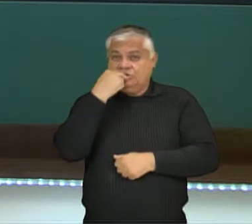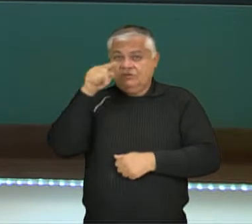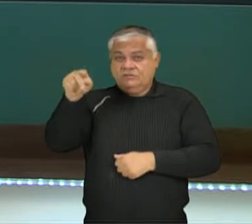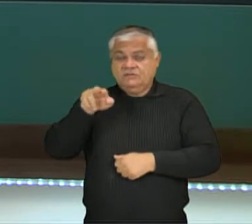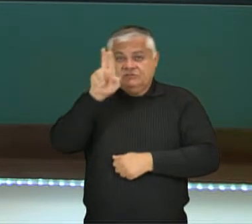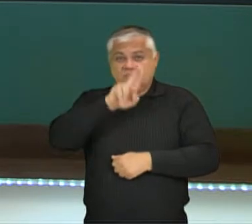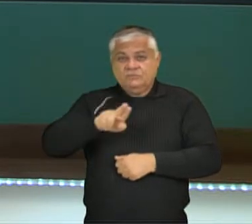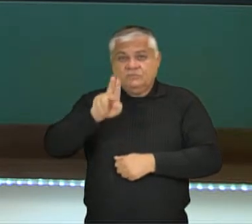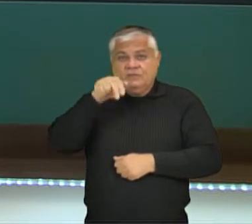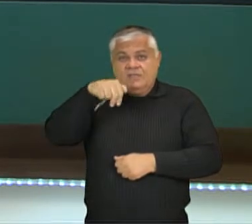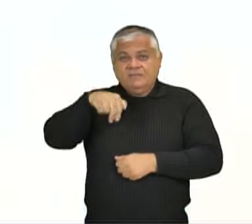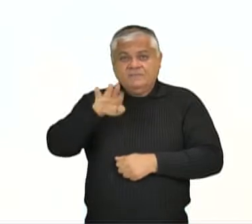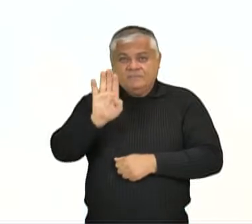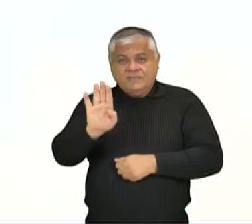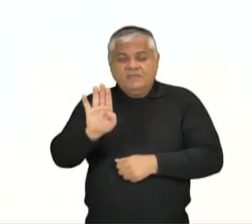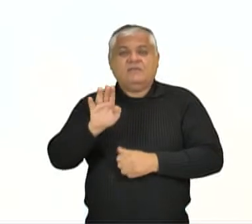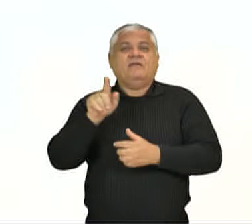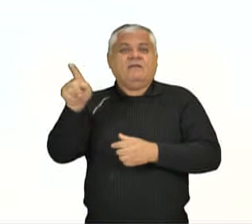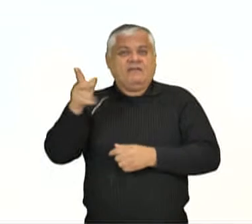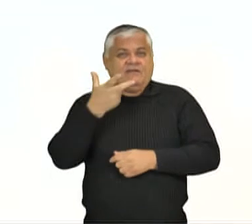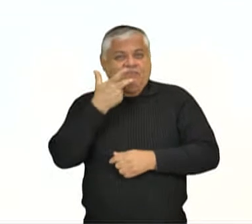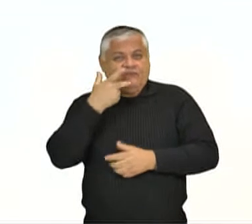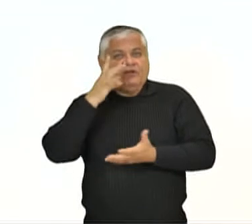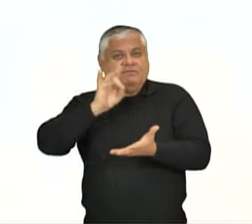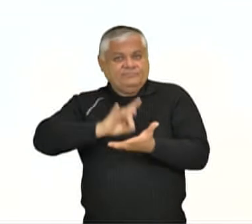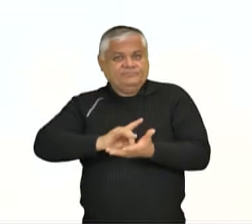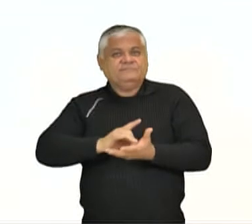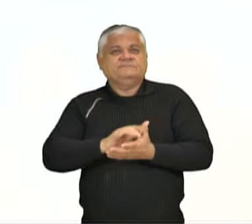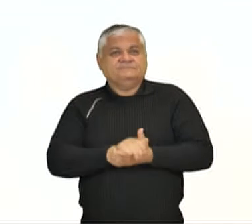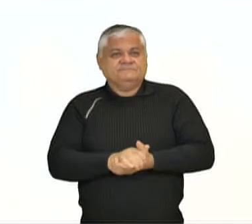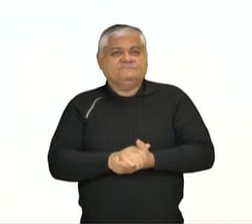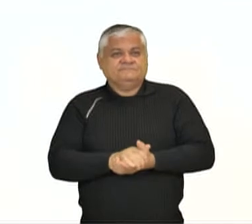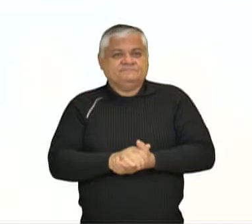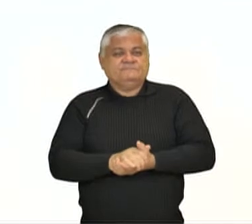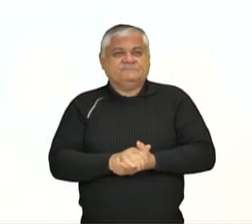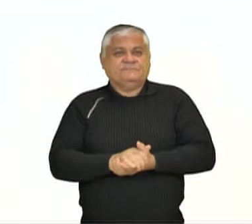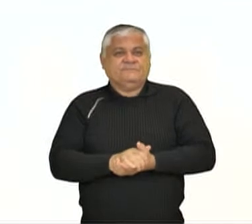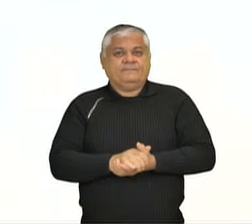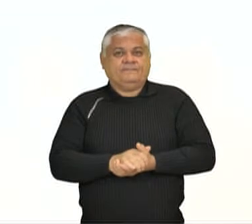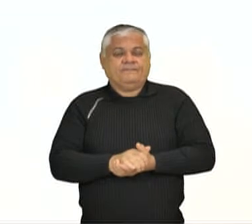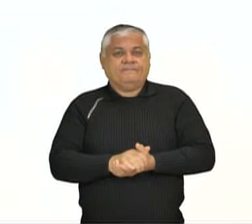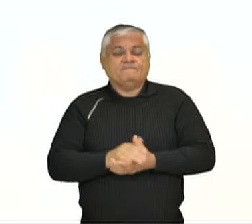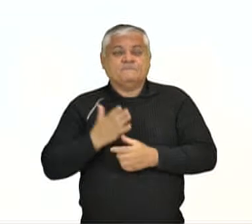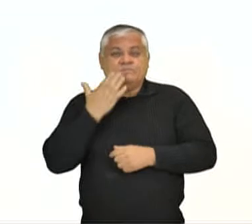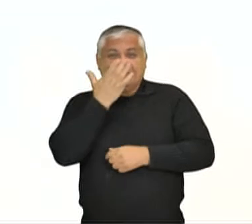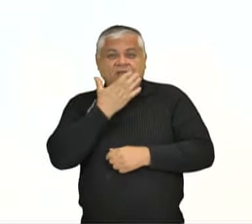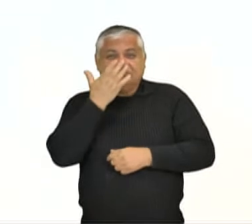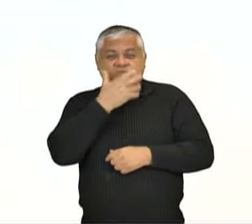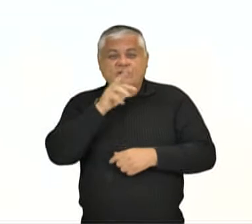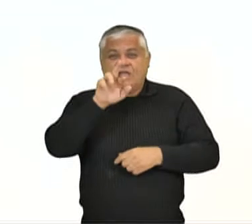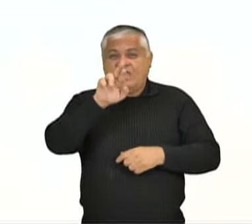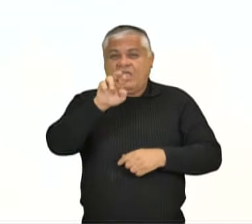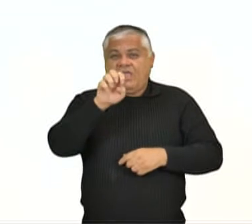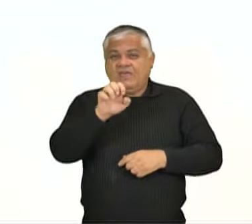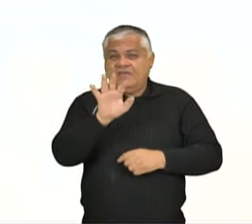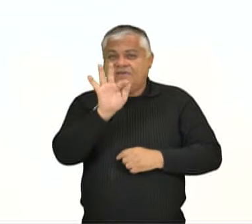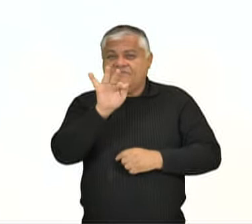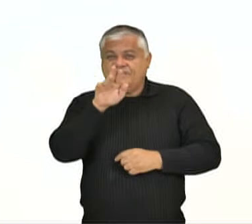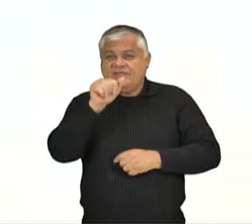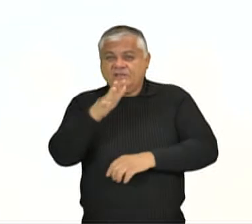Brasília, Alessandra Gaspar Souza. Olha só, pessoal, o açúcar refinado